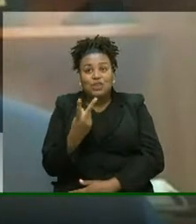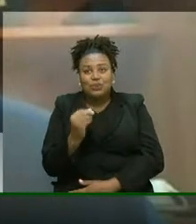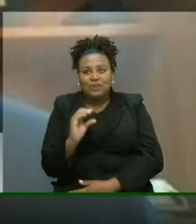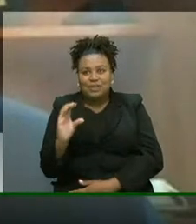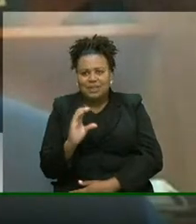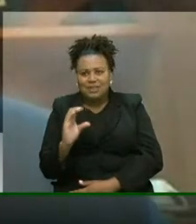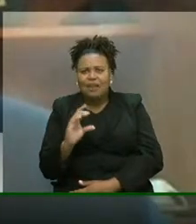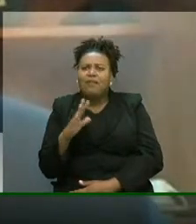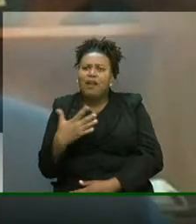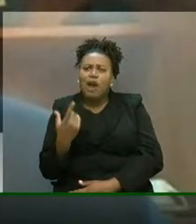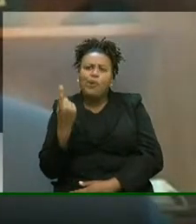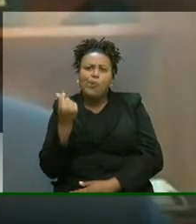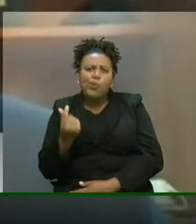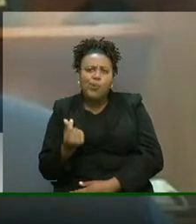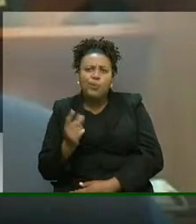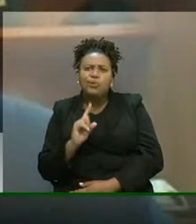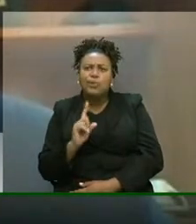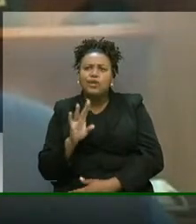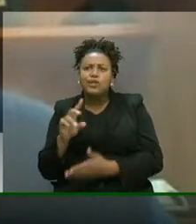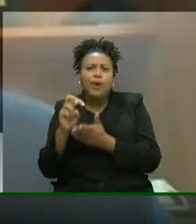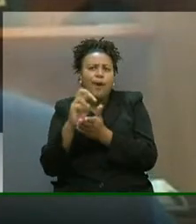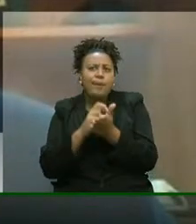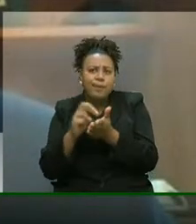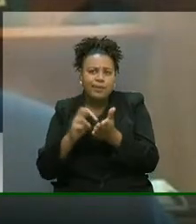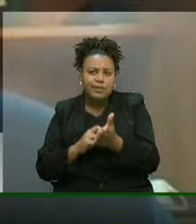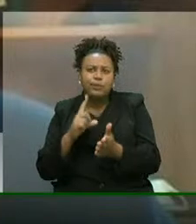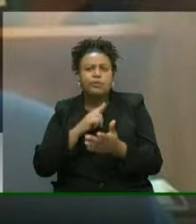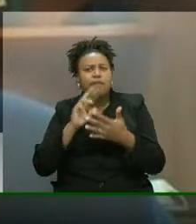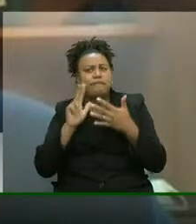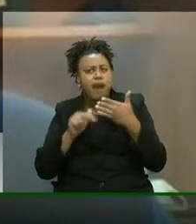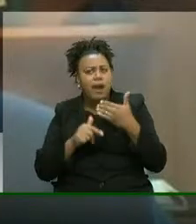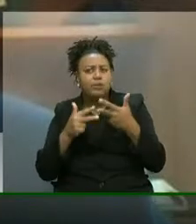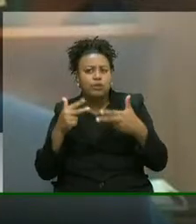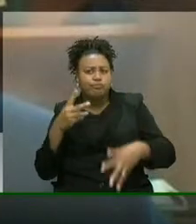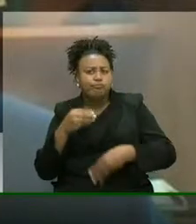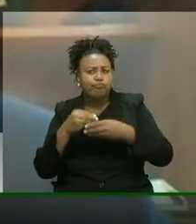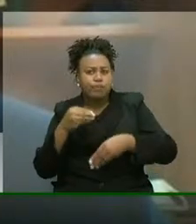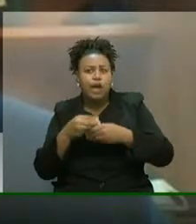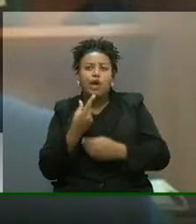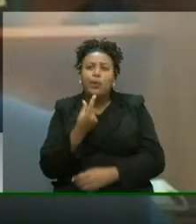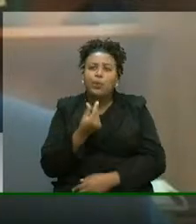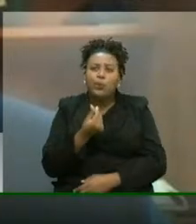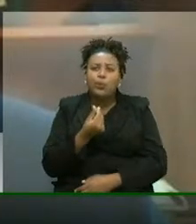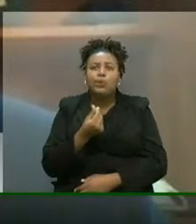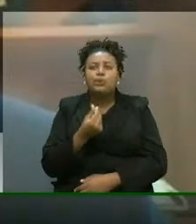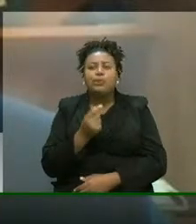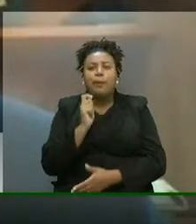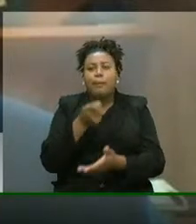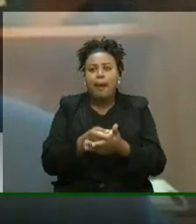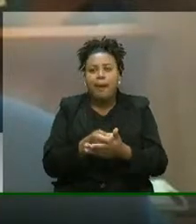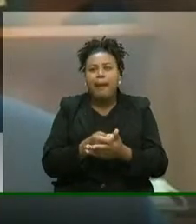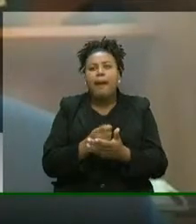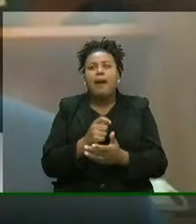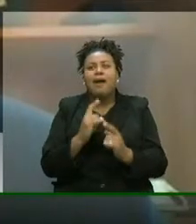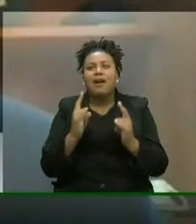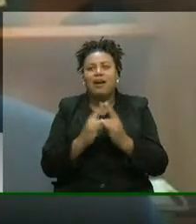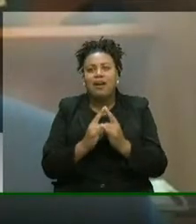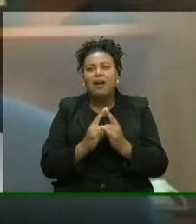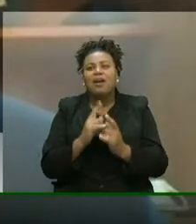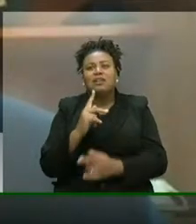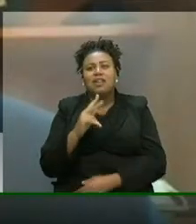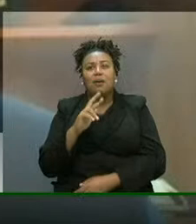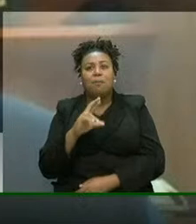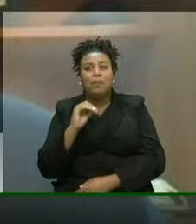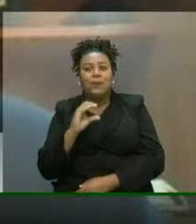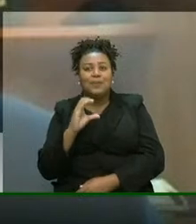R$56,20. Claro que o custo não é simplesmente a impressão, ele tem diversas outras coisas junto, tem o custo da remuneração dos credenciados, da